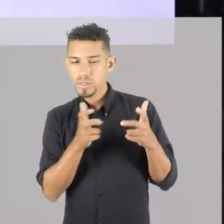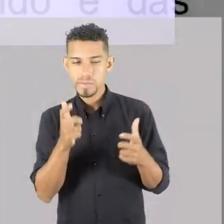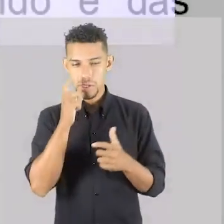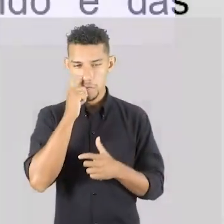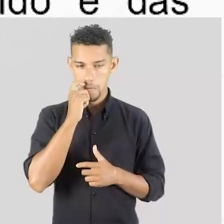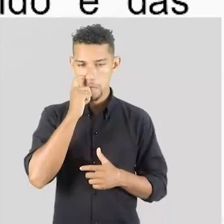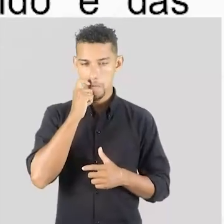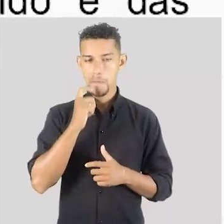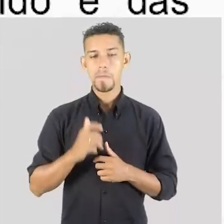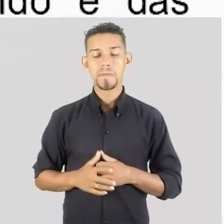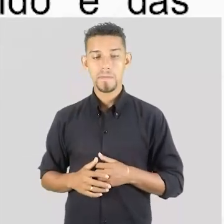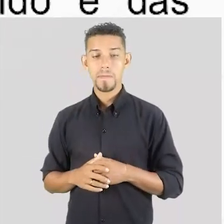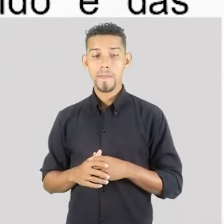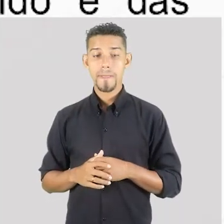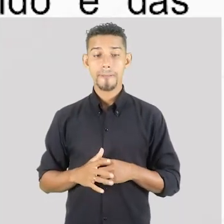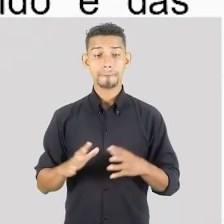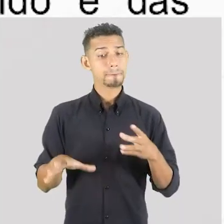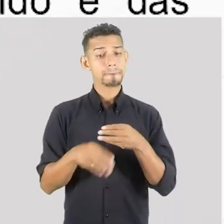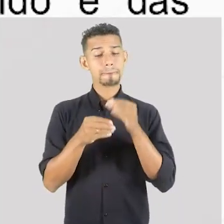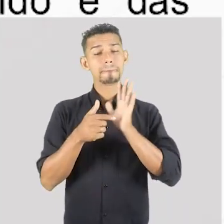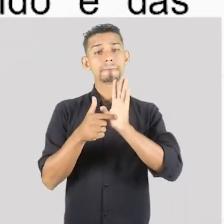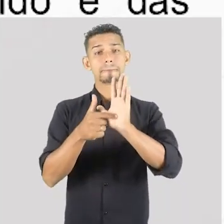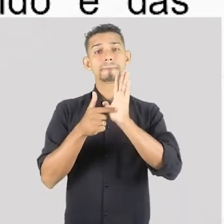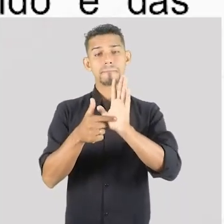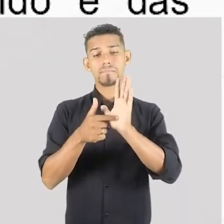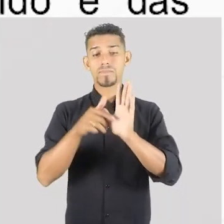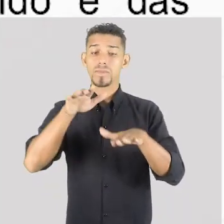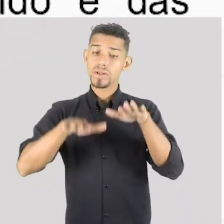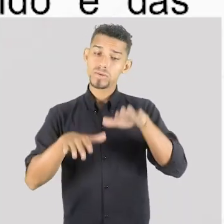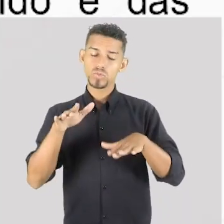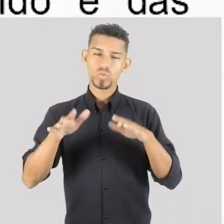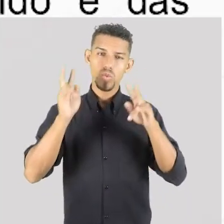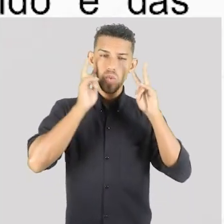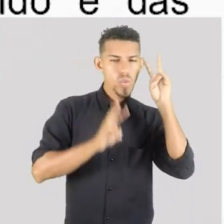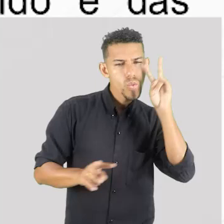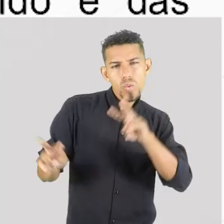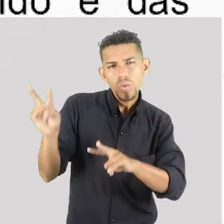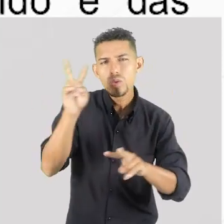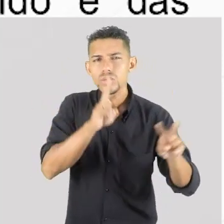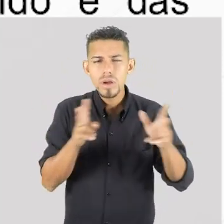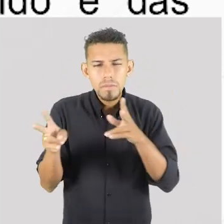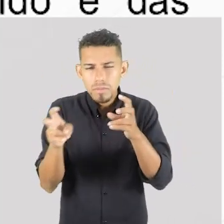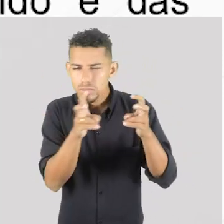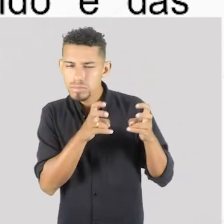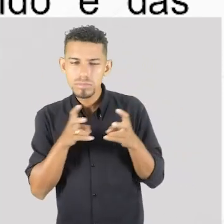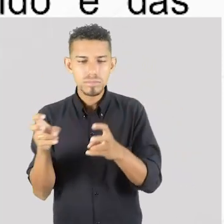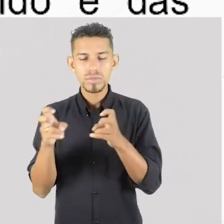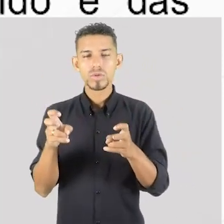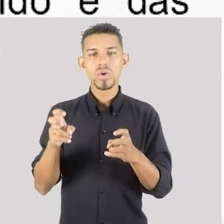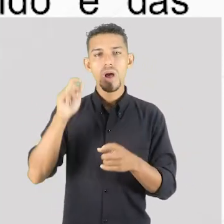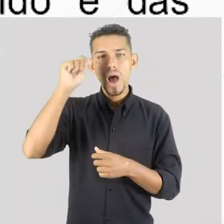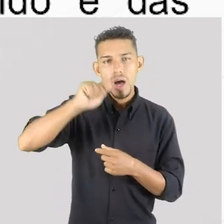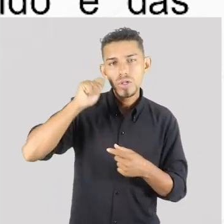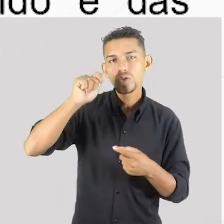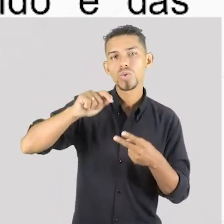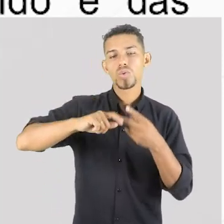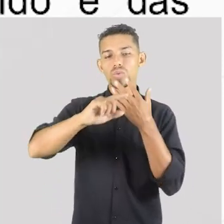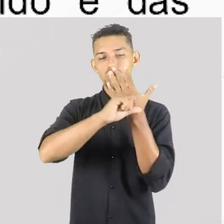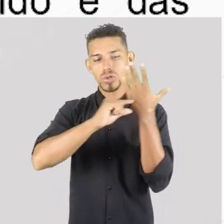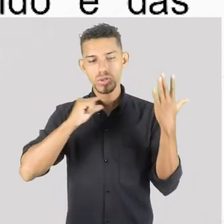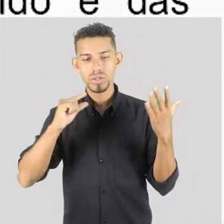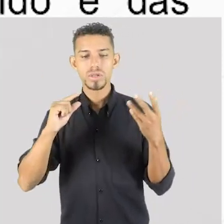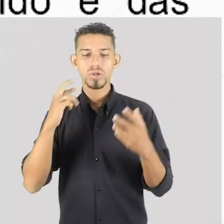percepções. Tá? Aí eu coloquei aqui, ó, apresenta normalmente o olhar pessoal do artista, certo? Do autor do texto,